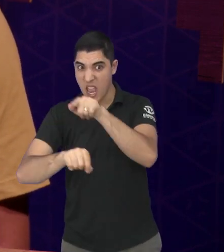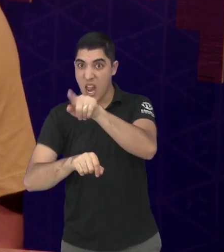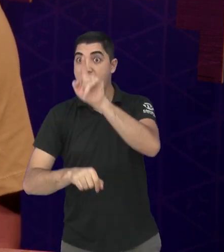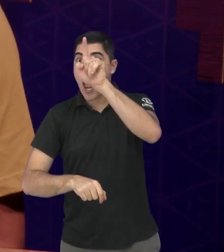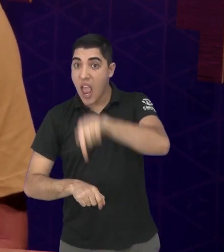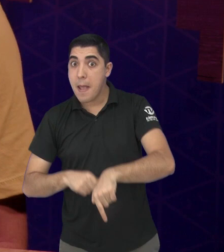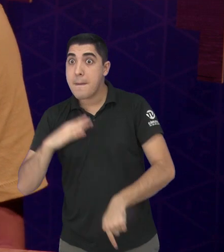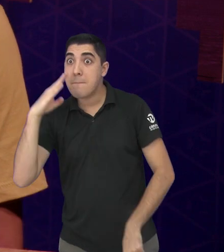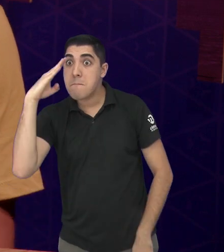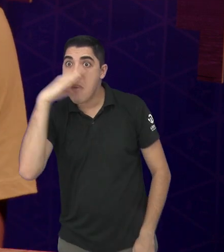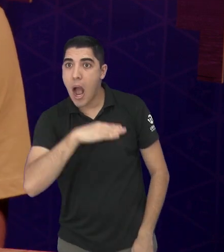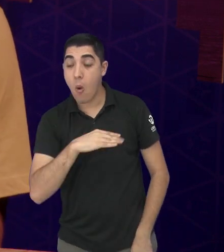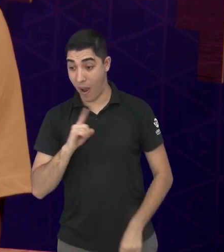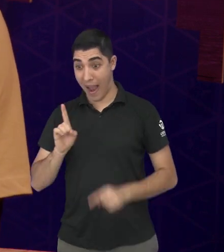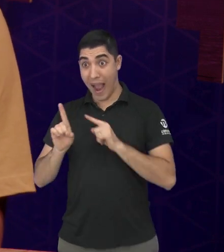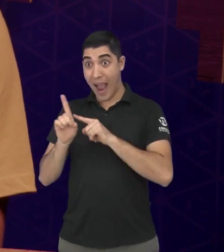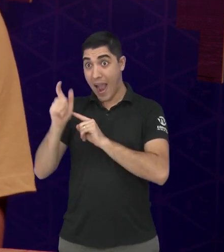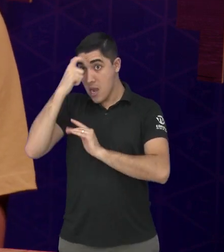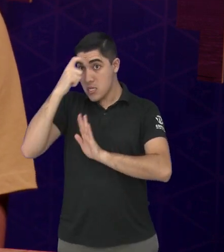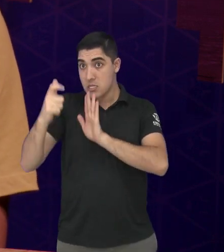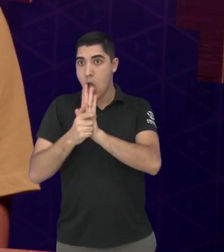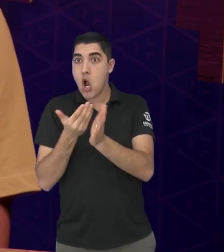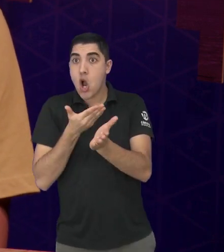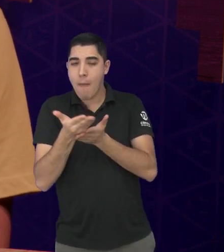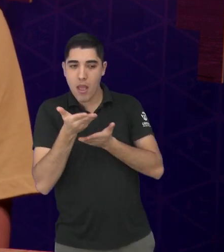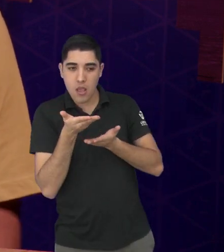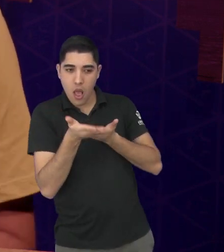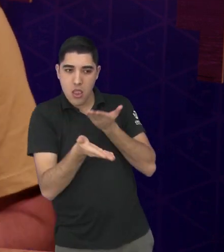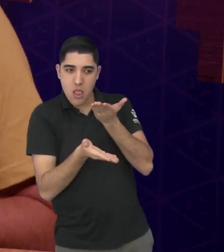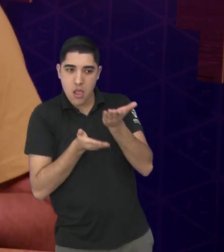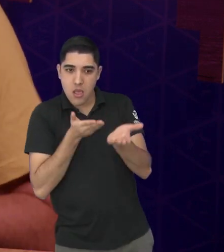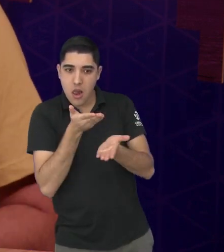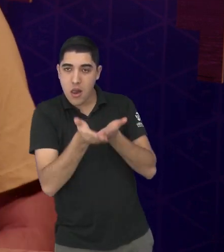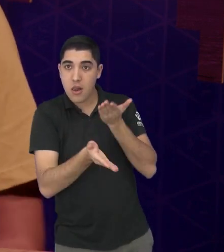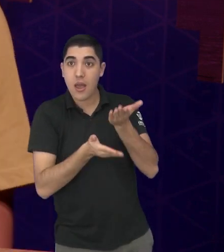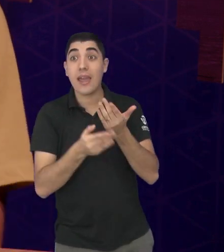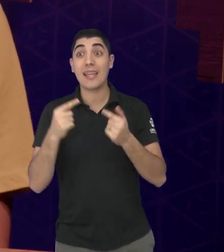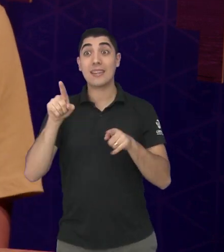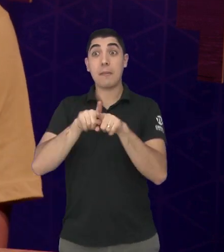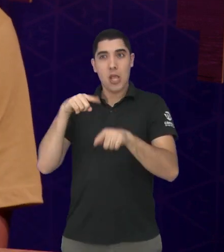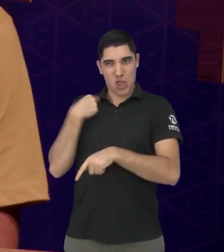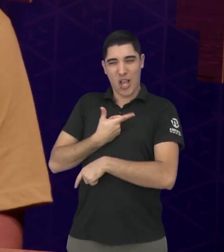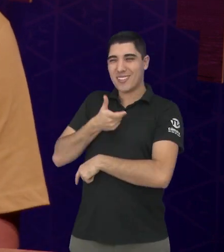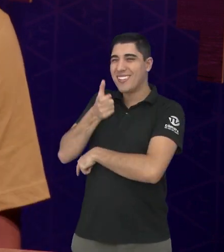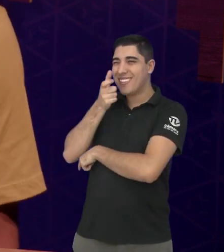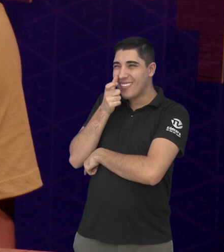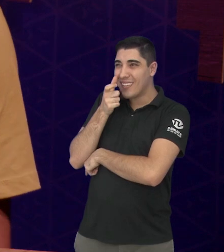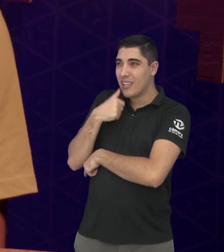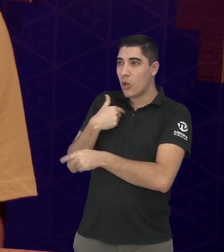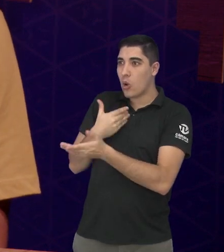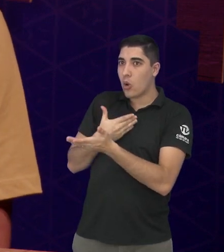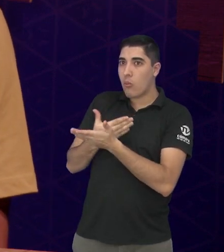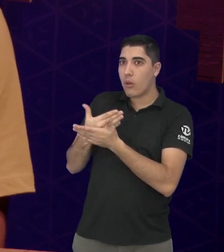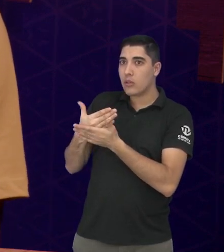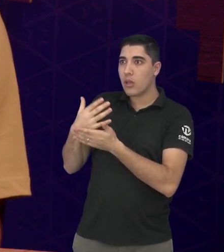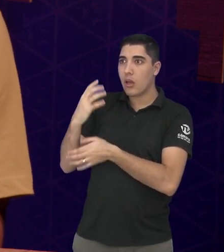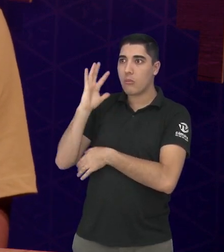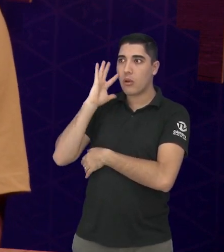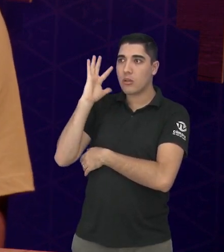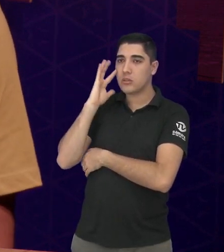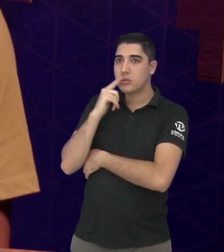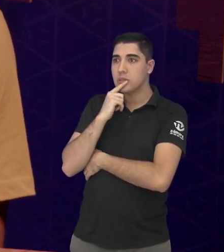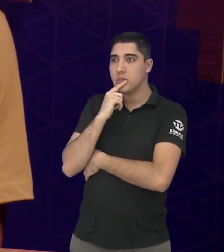tal, e começa a manipular ele e manipular quem tá assistindo a achar que eles estão,